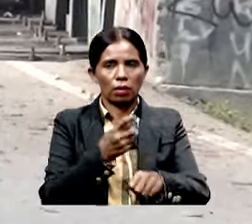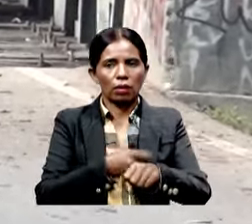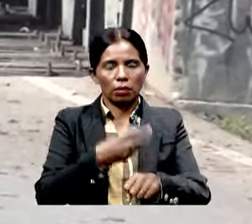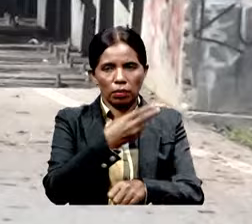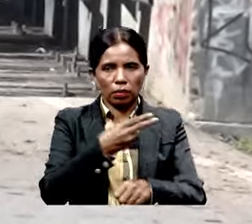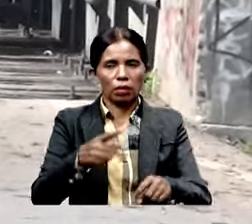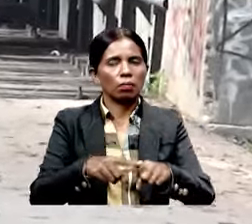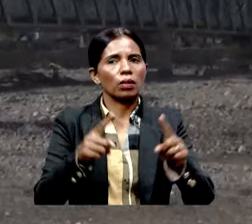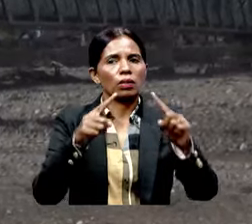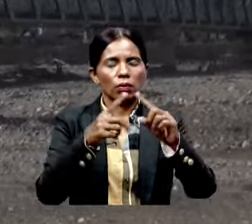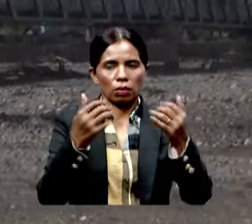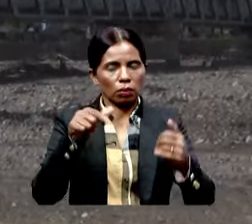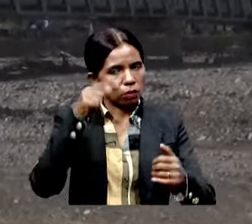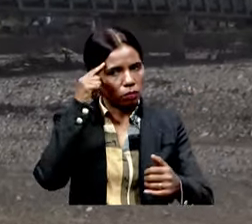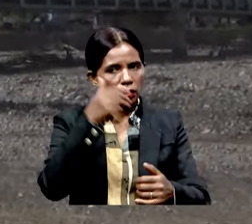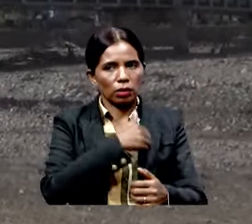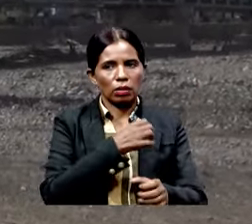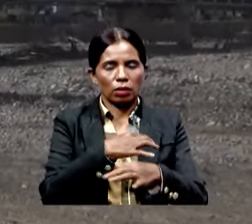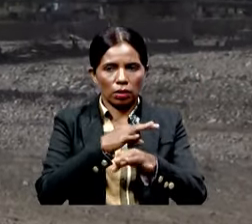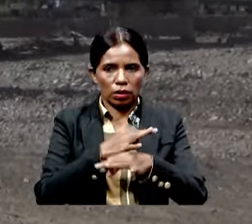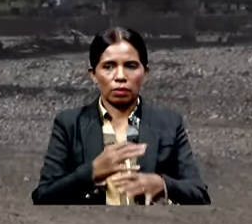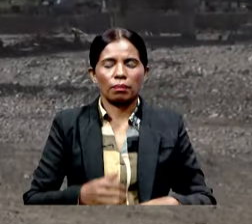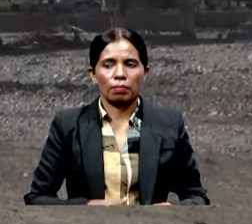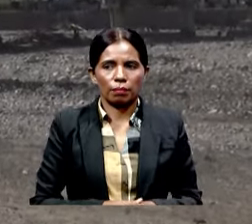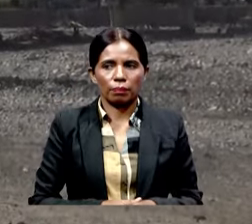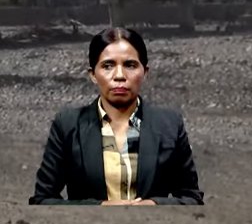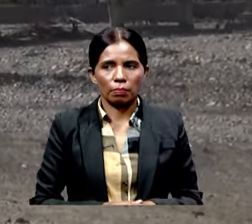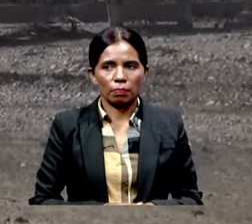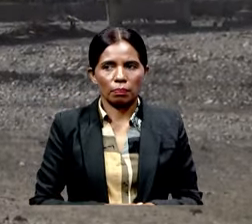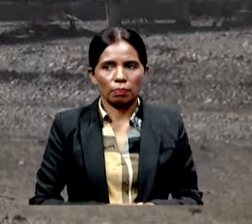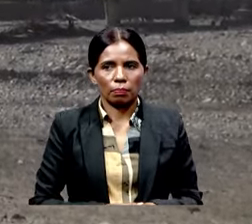ma be tu agora guver si dau kalo manutensang Abraung Amaral, Bemines Menes, Enziamen.